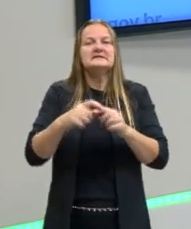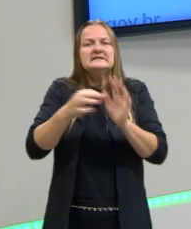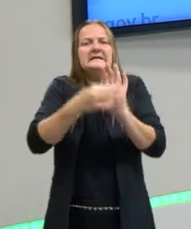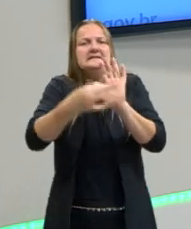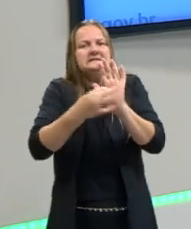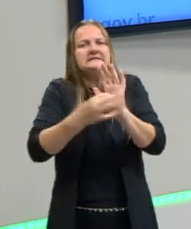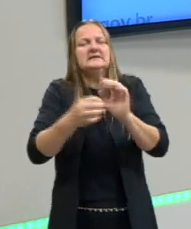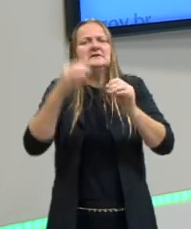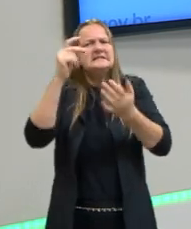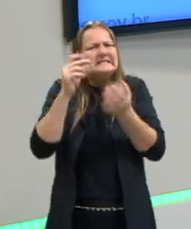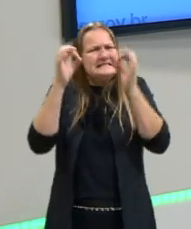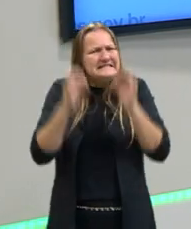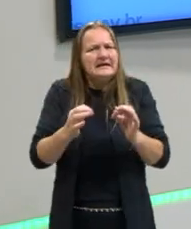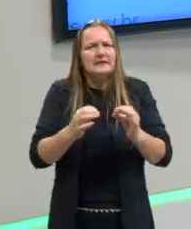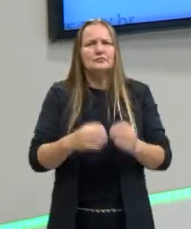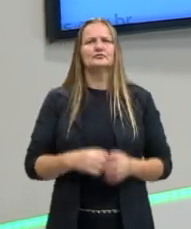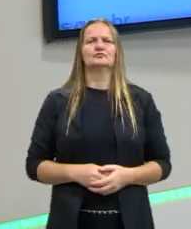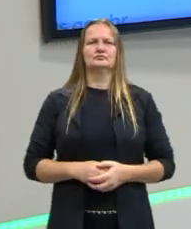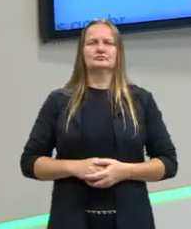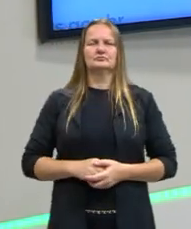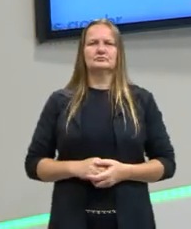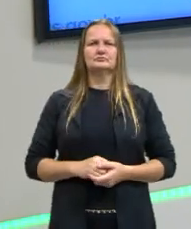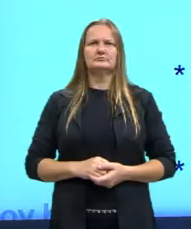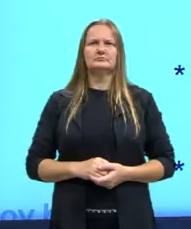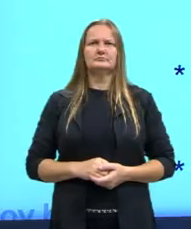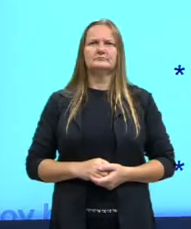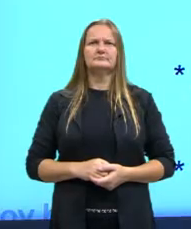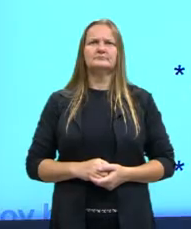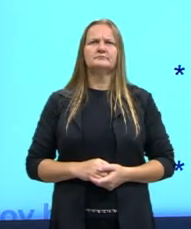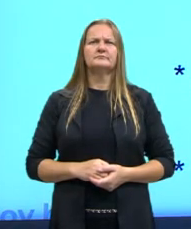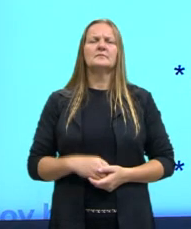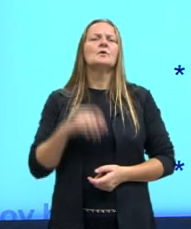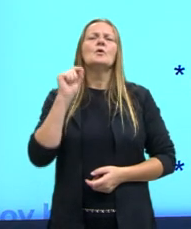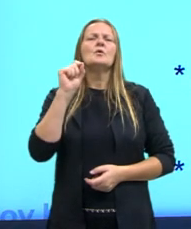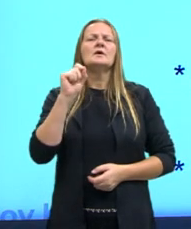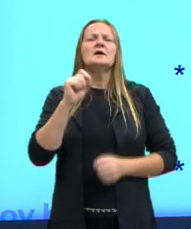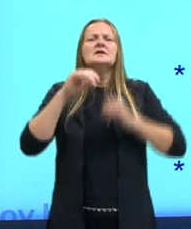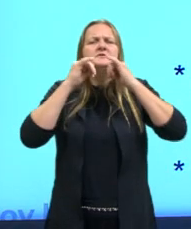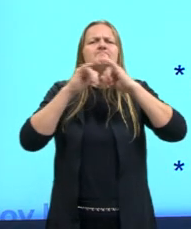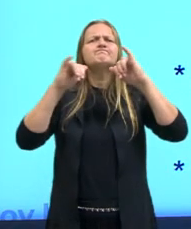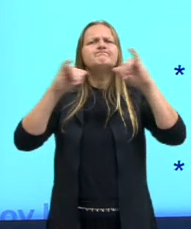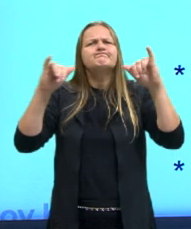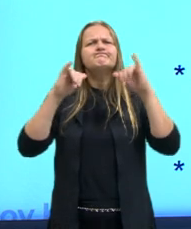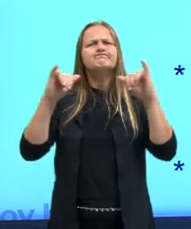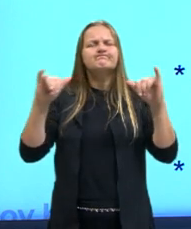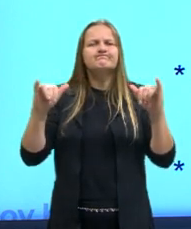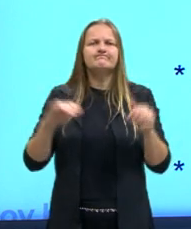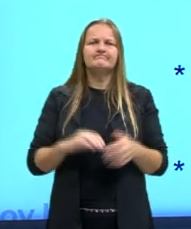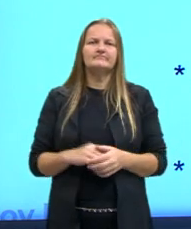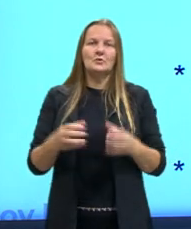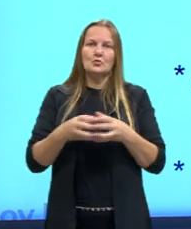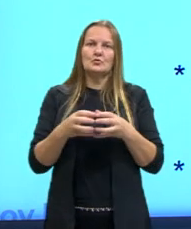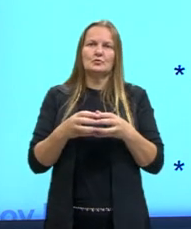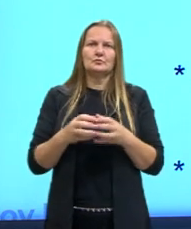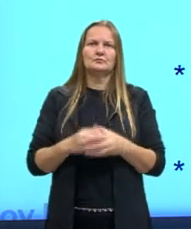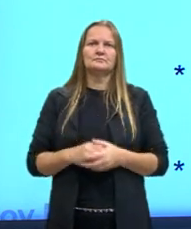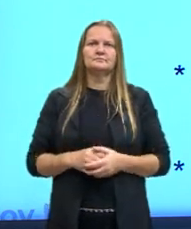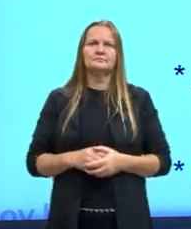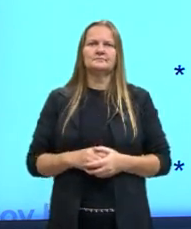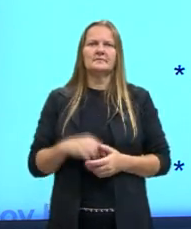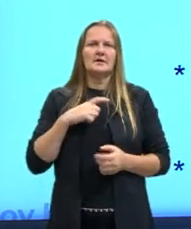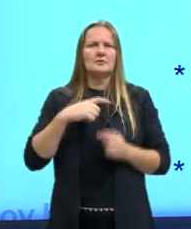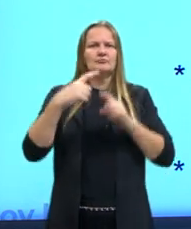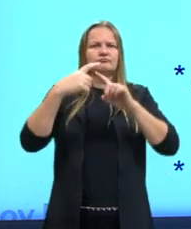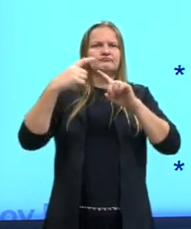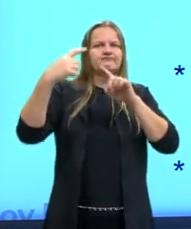para nossa para coesão social né e o que que os sofistas pegavam muito né gente vem comentando usar né então licença